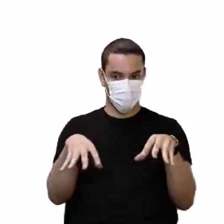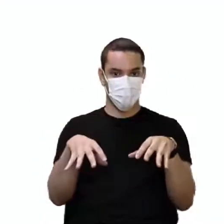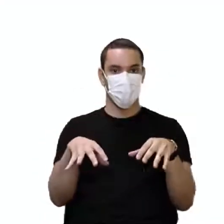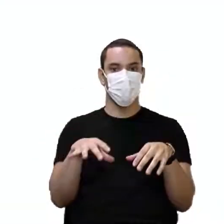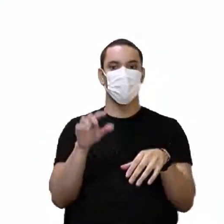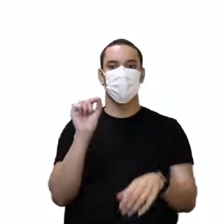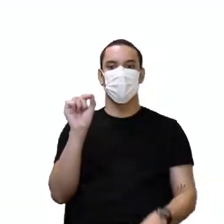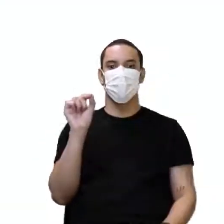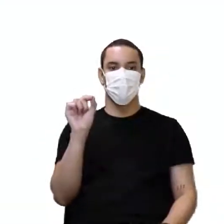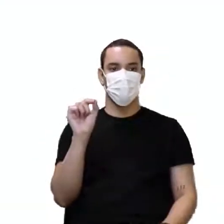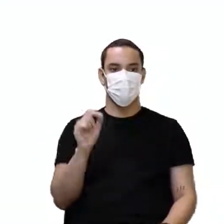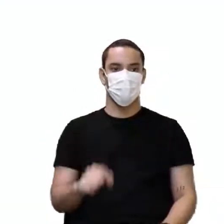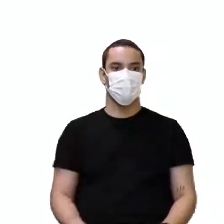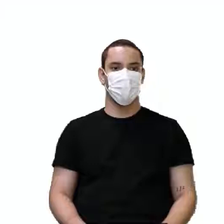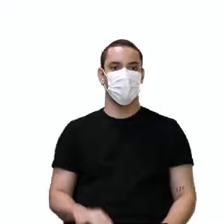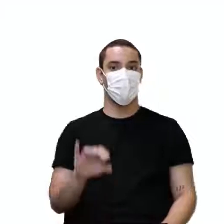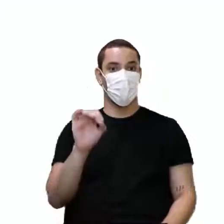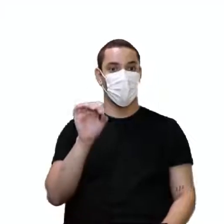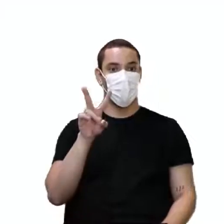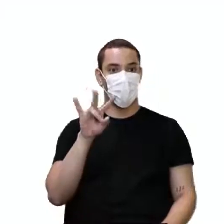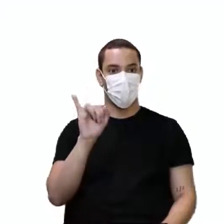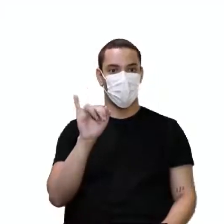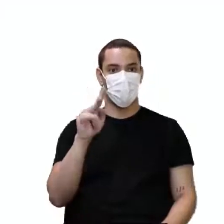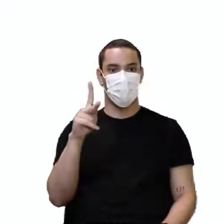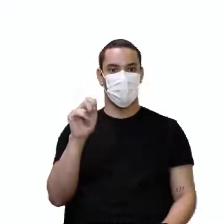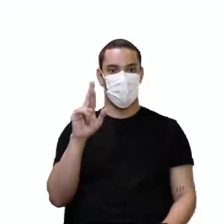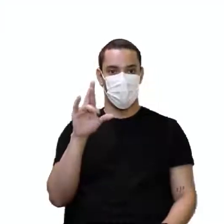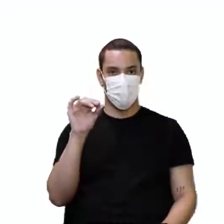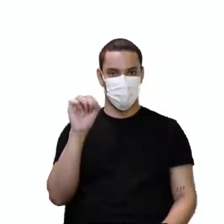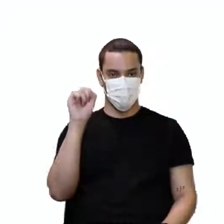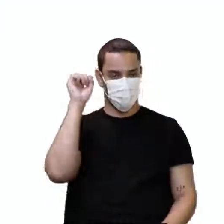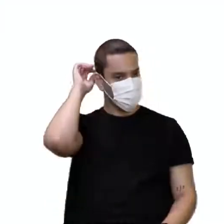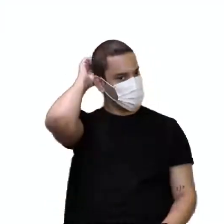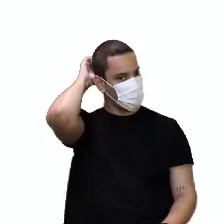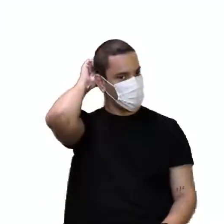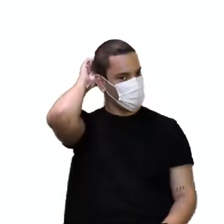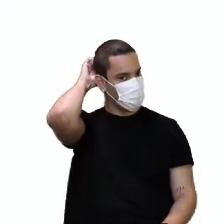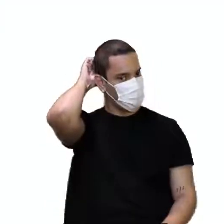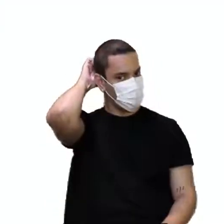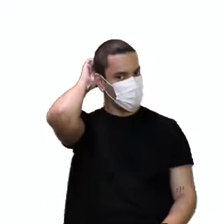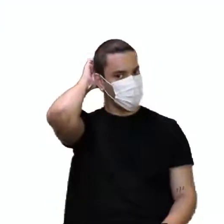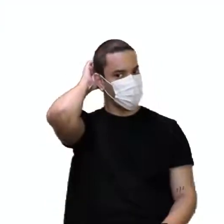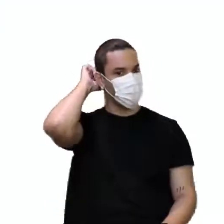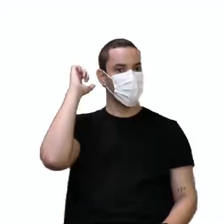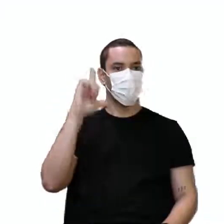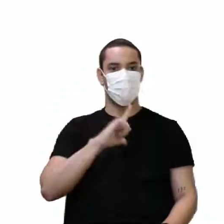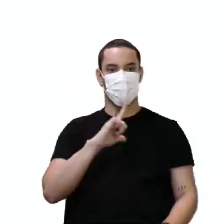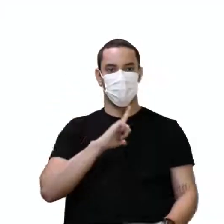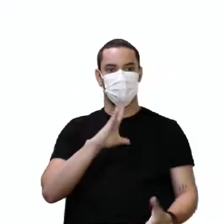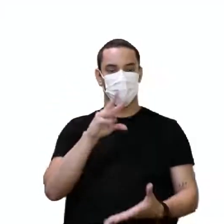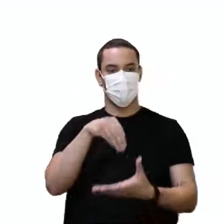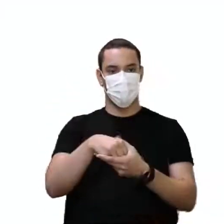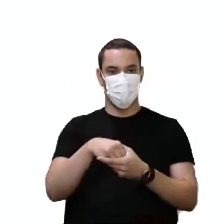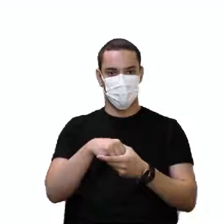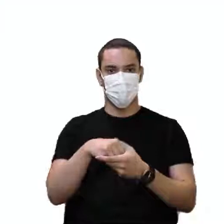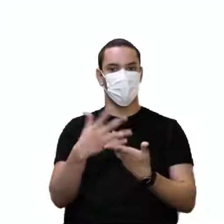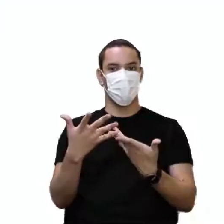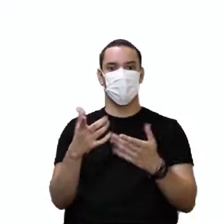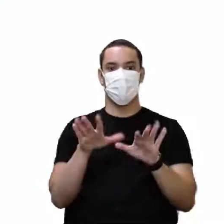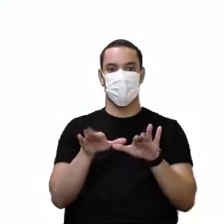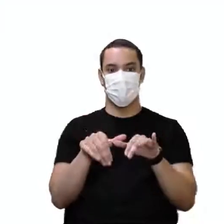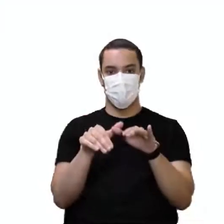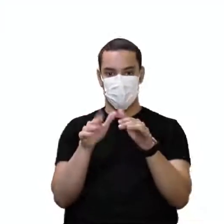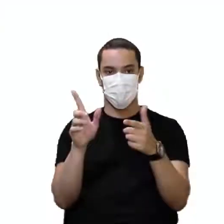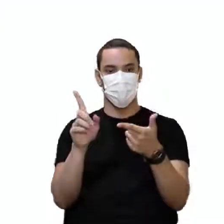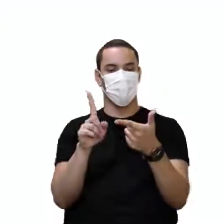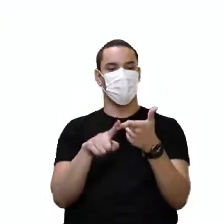São os animais chamados de ovíparos, que põem ovos, tá? A gente tem aves,